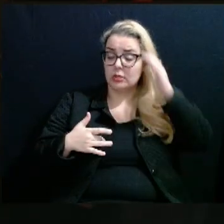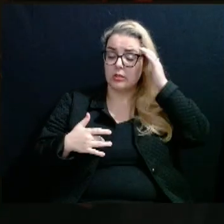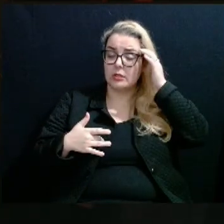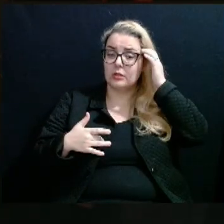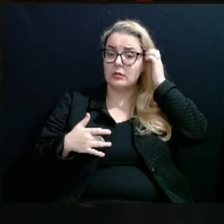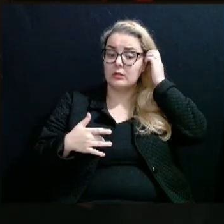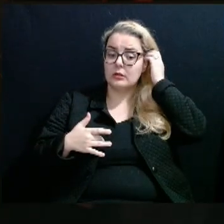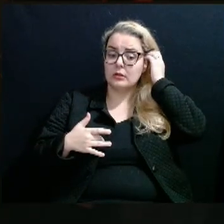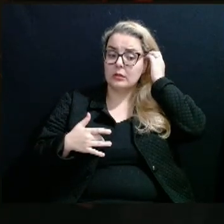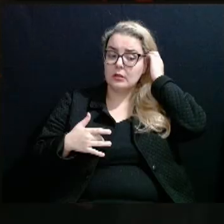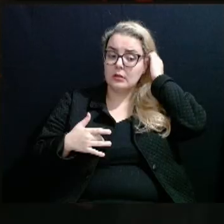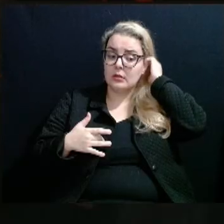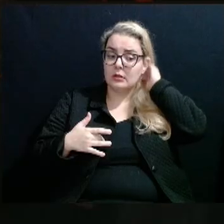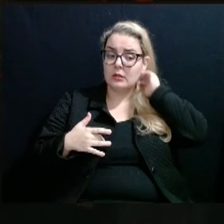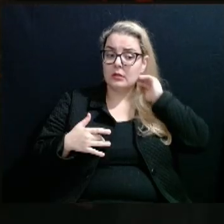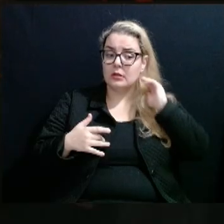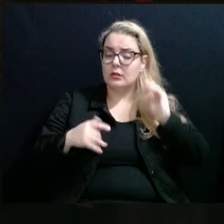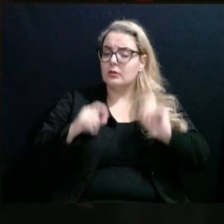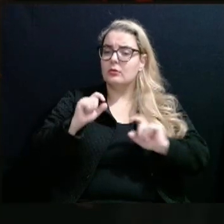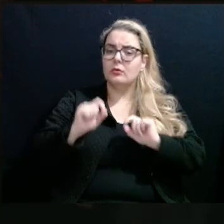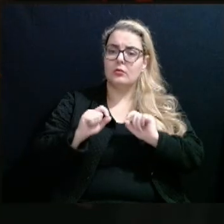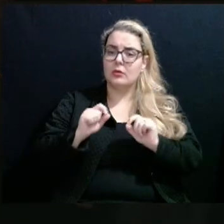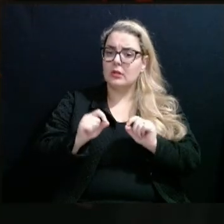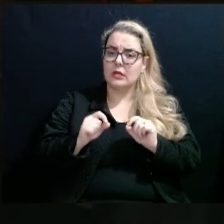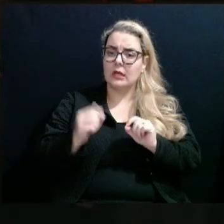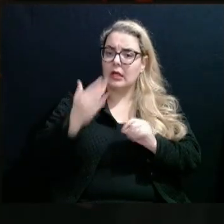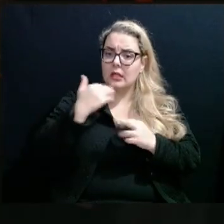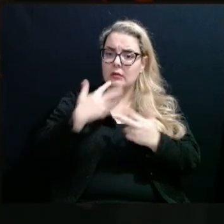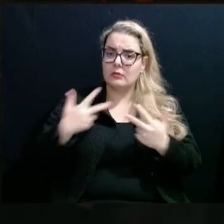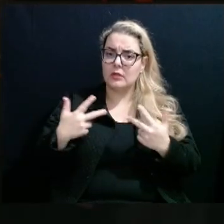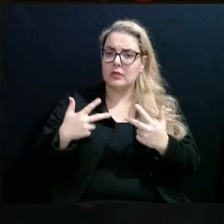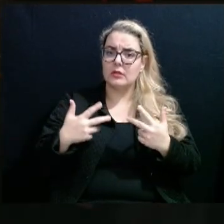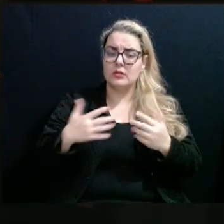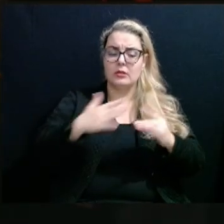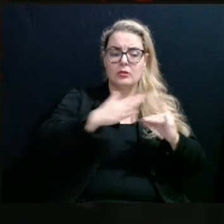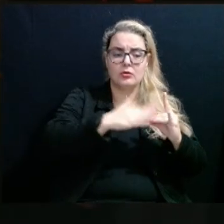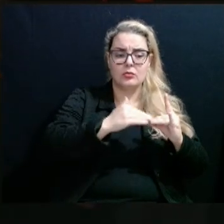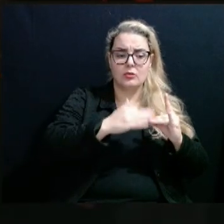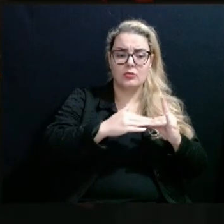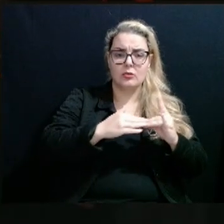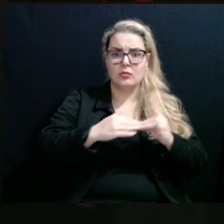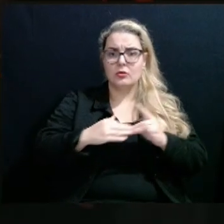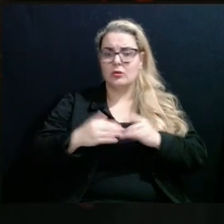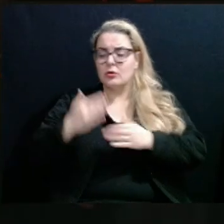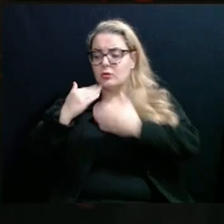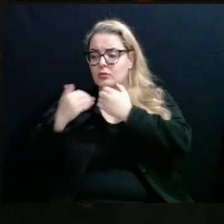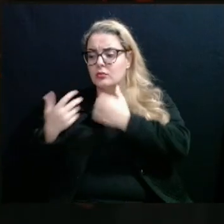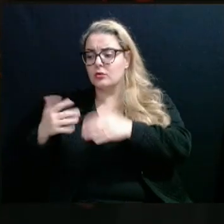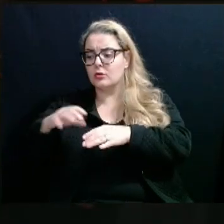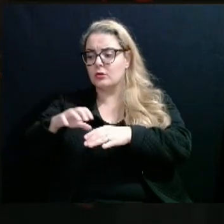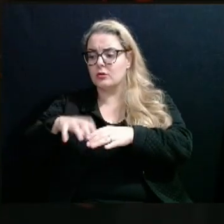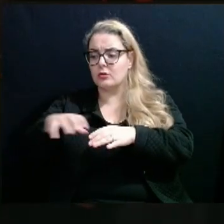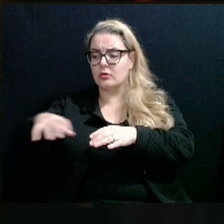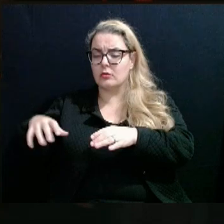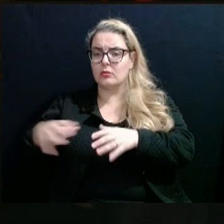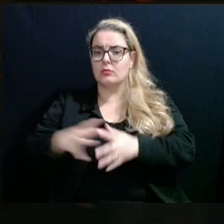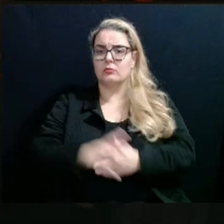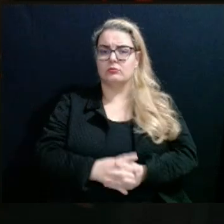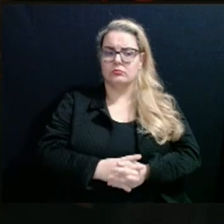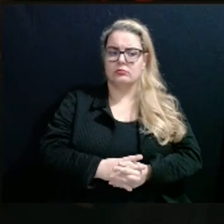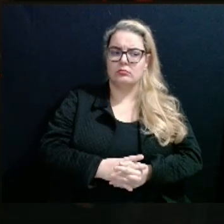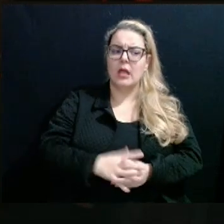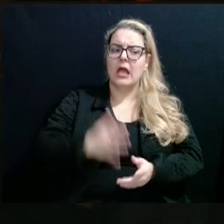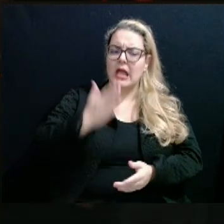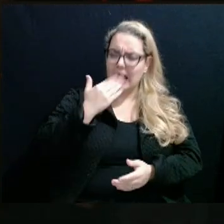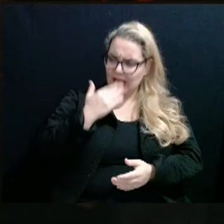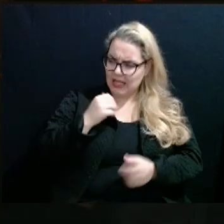a alimentação do vegetariano e do vegano? E se essa alimentação, ela é capaz de nutrir o nosso corpo